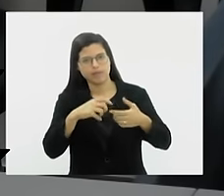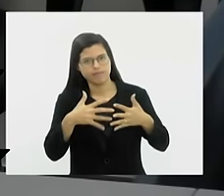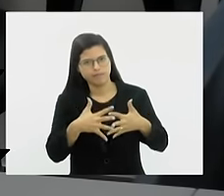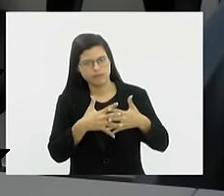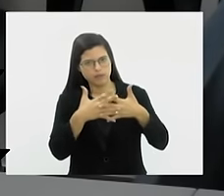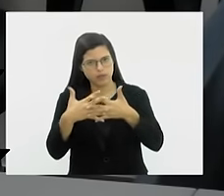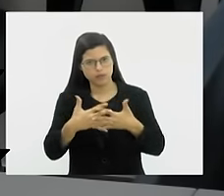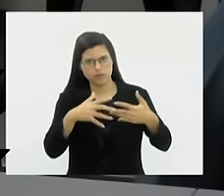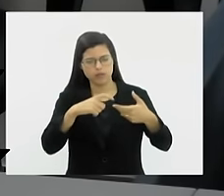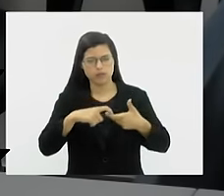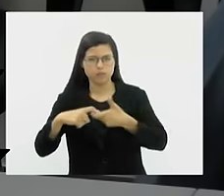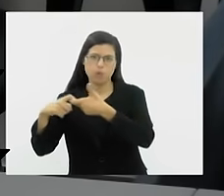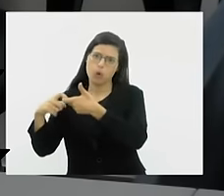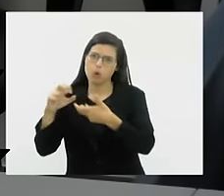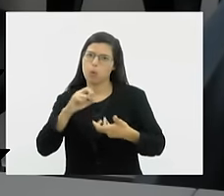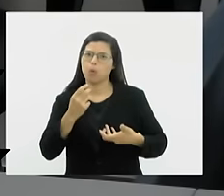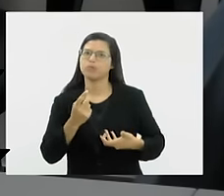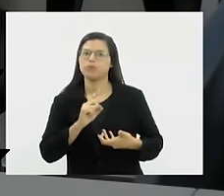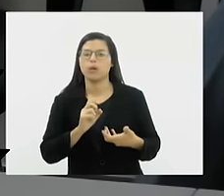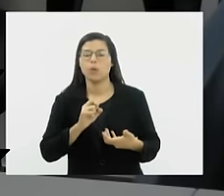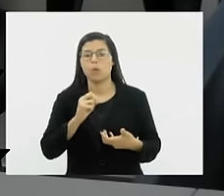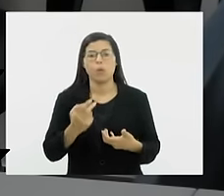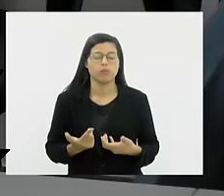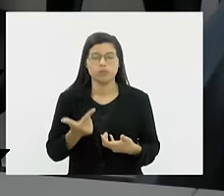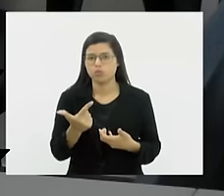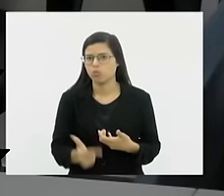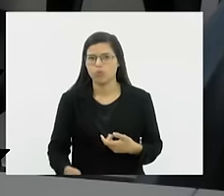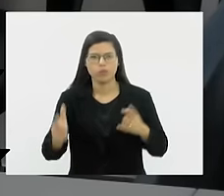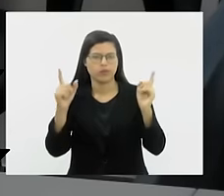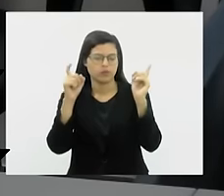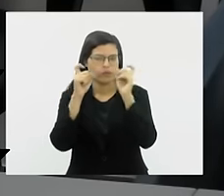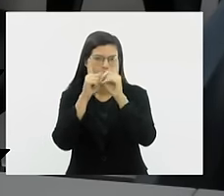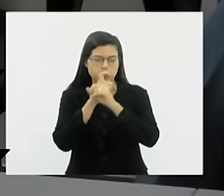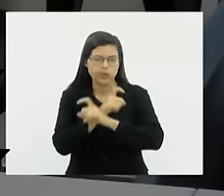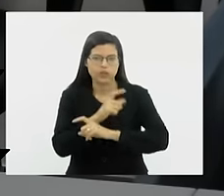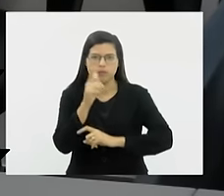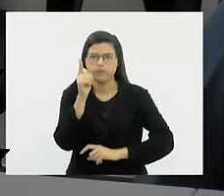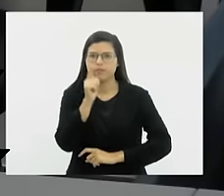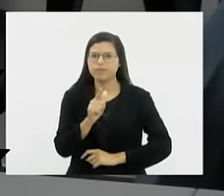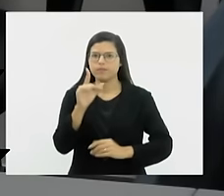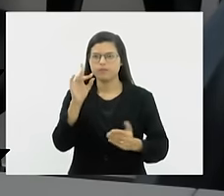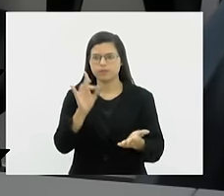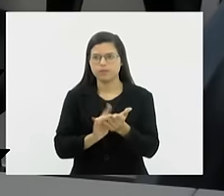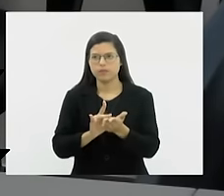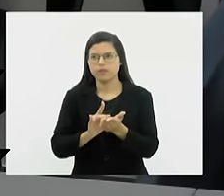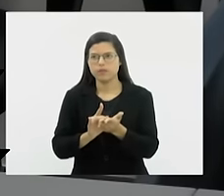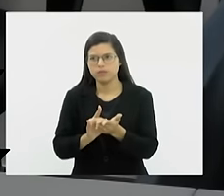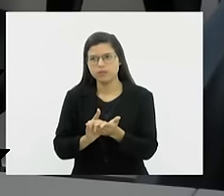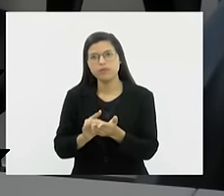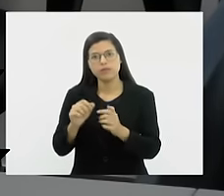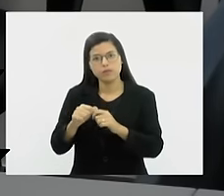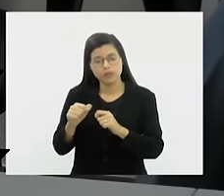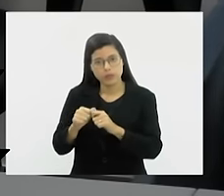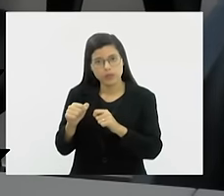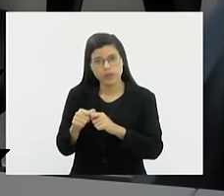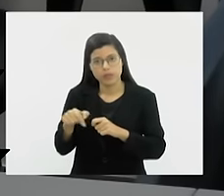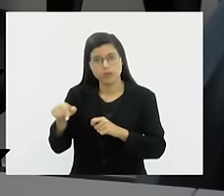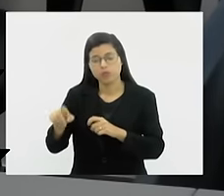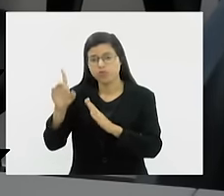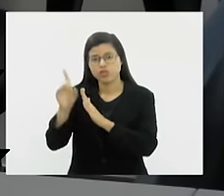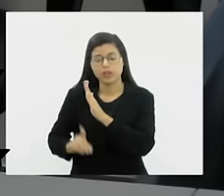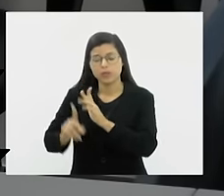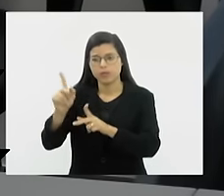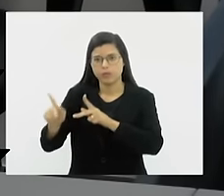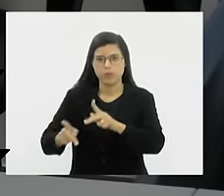vai ser uma dificuldade, mais um dia, a dificuldade para poder realmente fazer valer o direito da população de um transporte